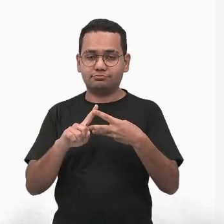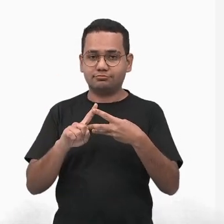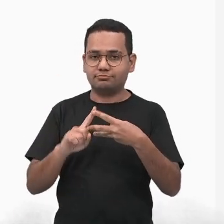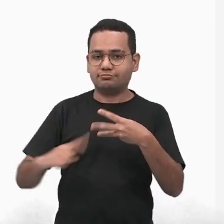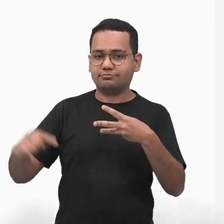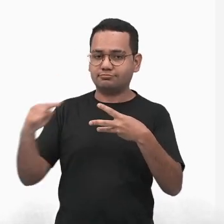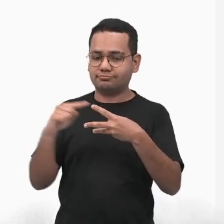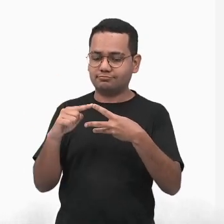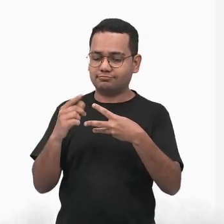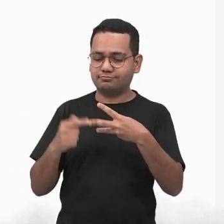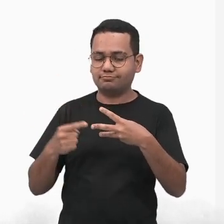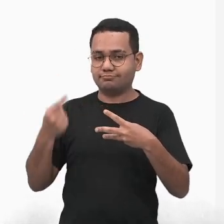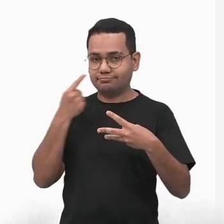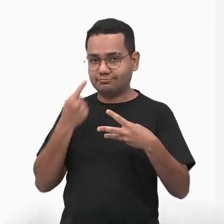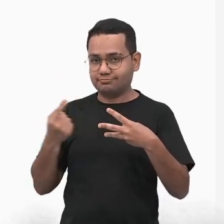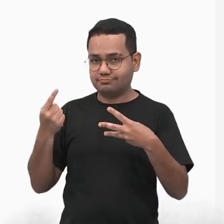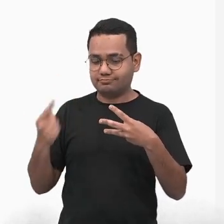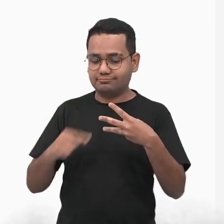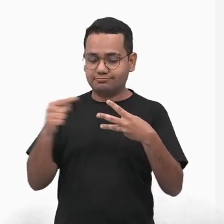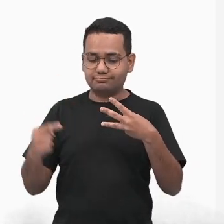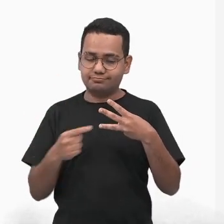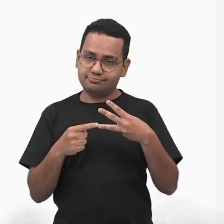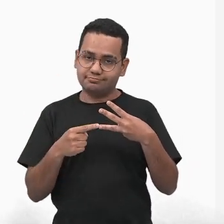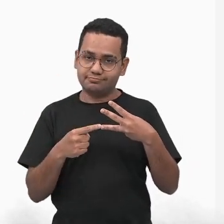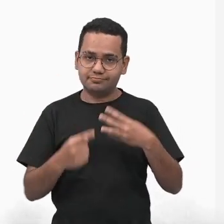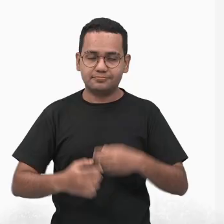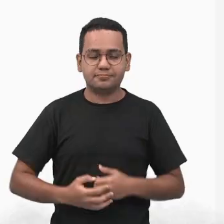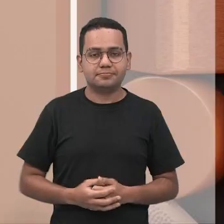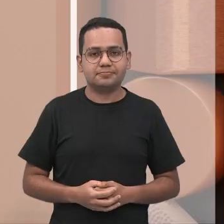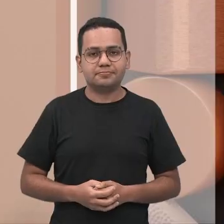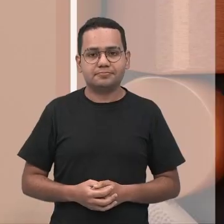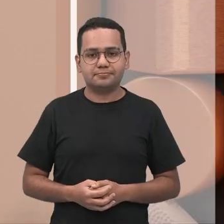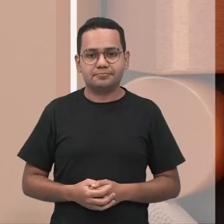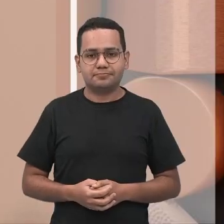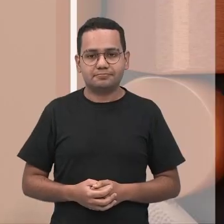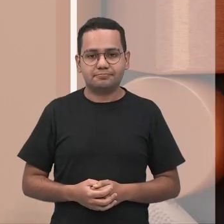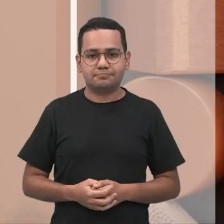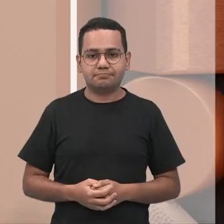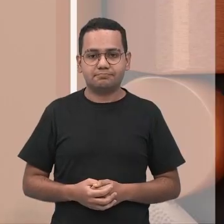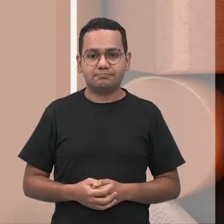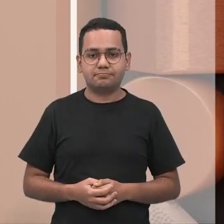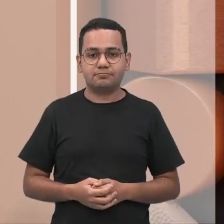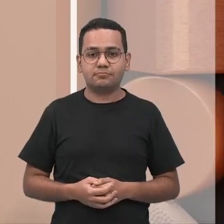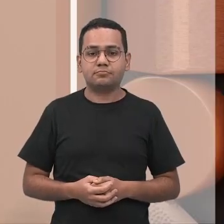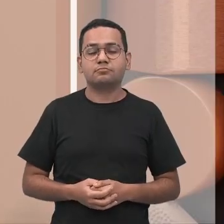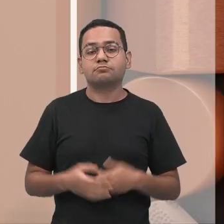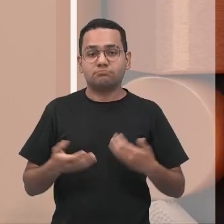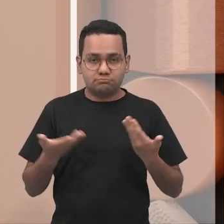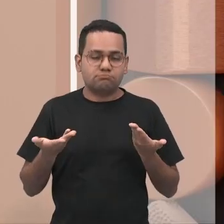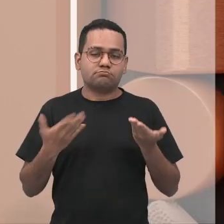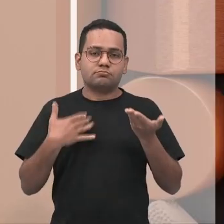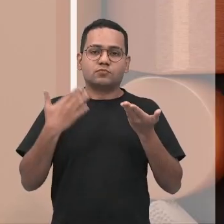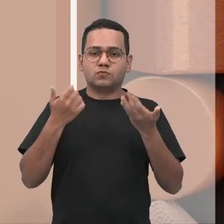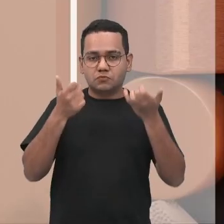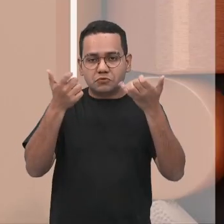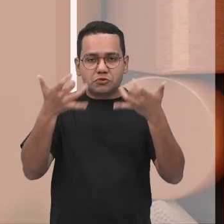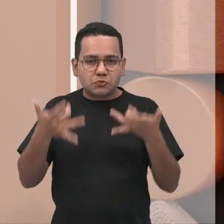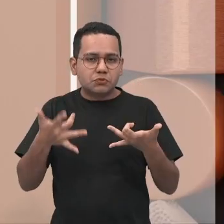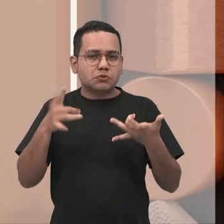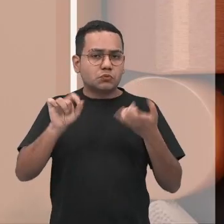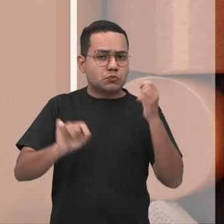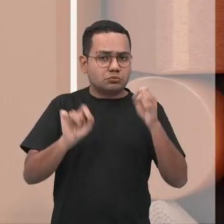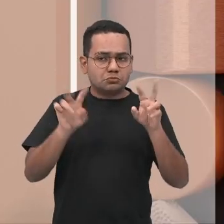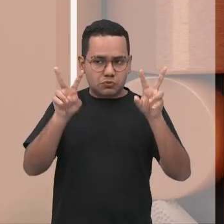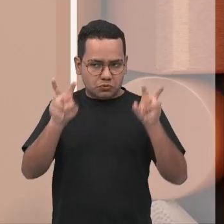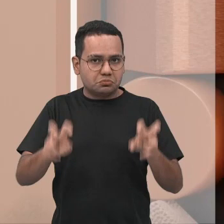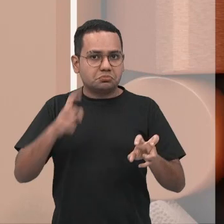rivalidades imperialistas, a paz armada e as fases da guerra. A gente vai então adentrar nesse conteúdo que é bastante